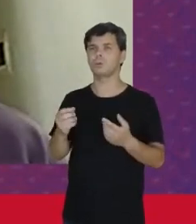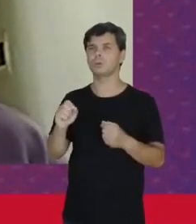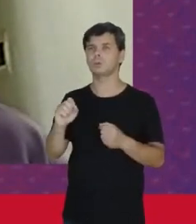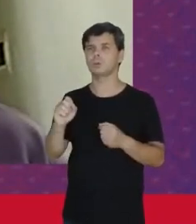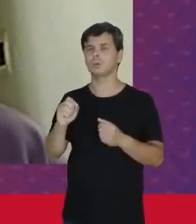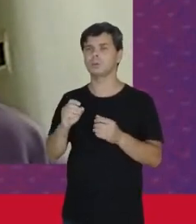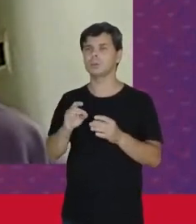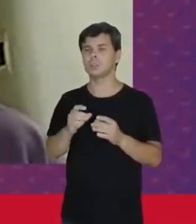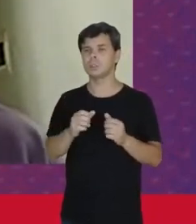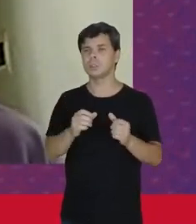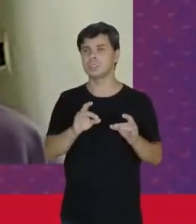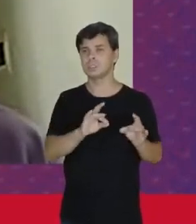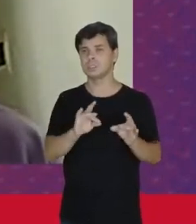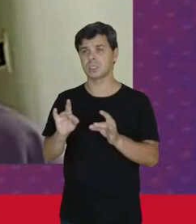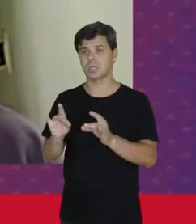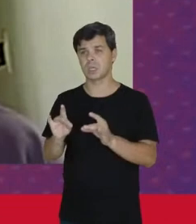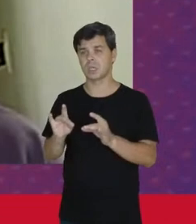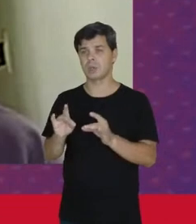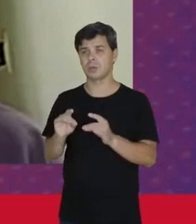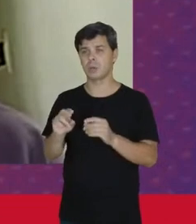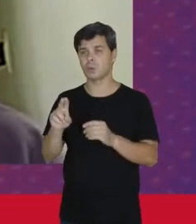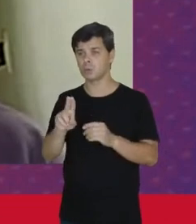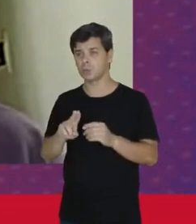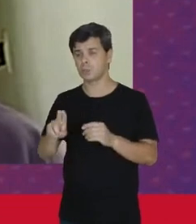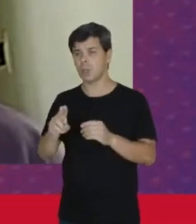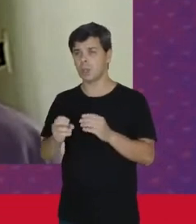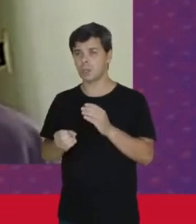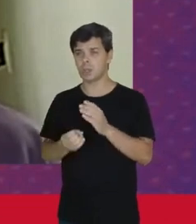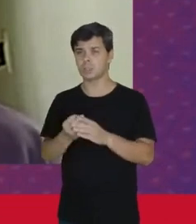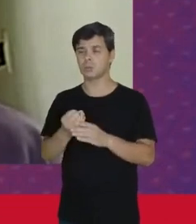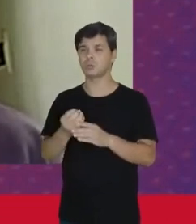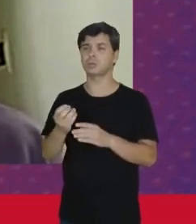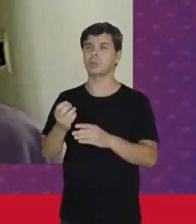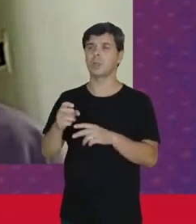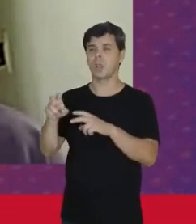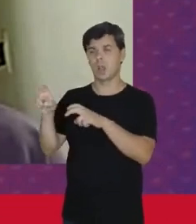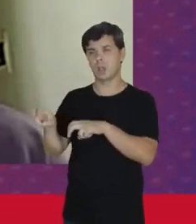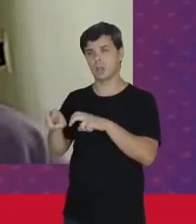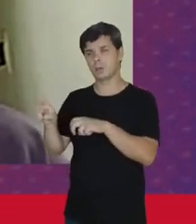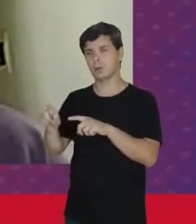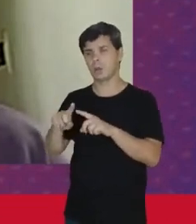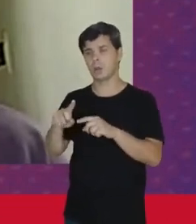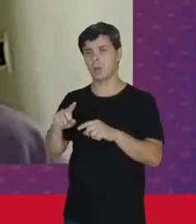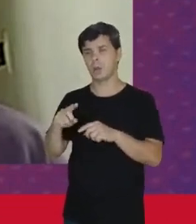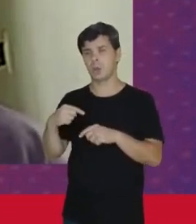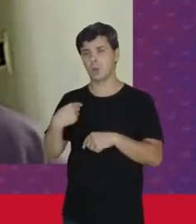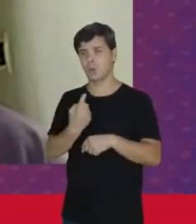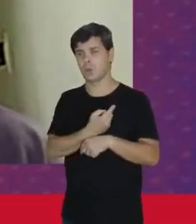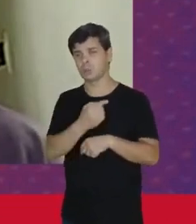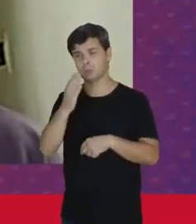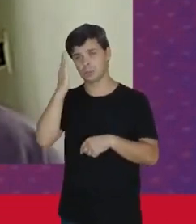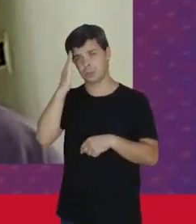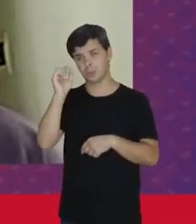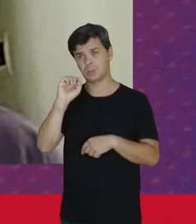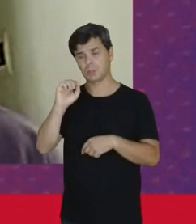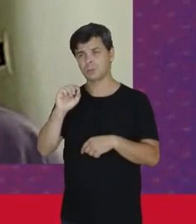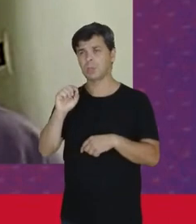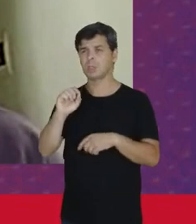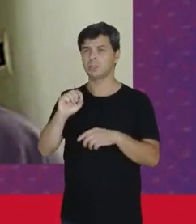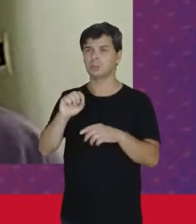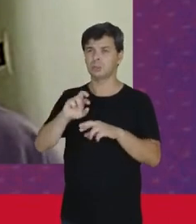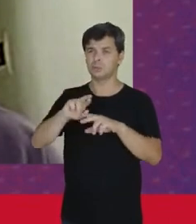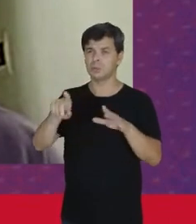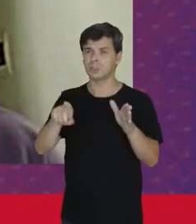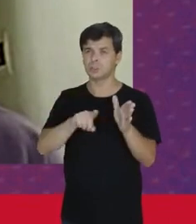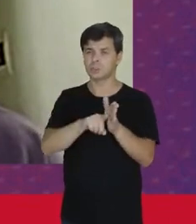de seguir, né, utilizando esses agrotóxicos na produção agrícola, né, mas a gente sabe que há vários estudos,